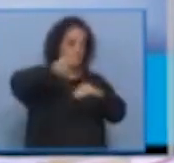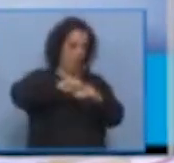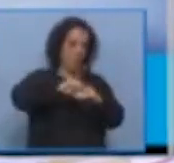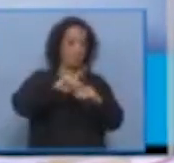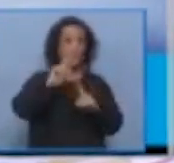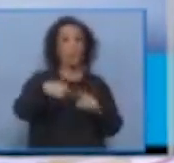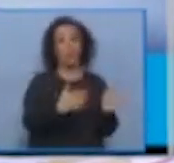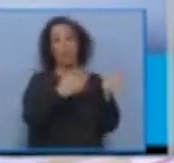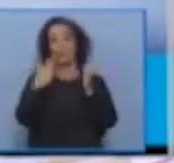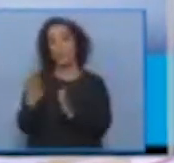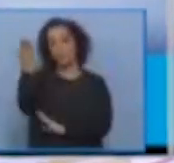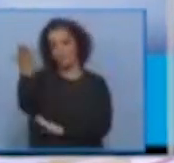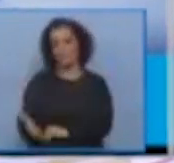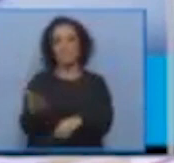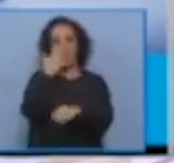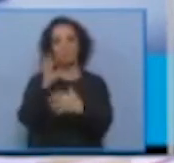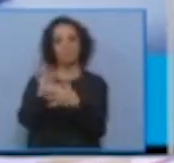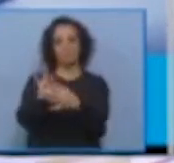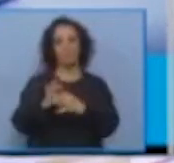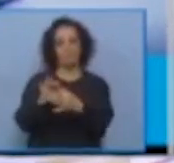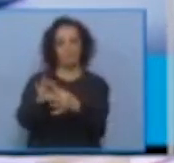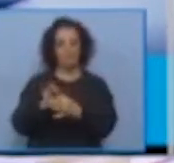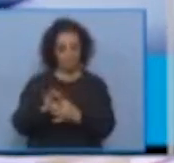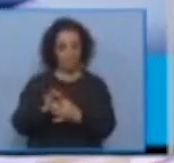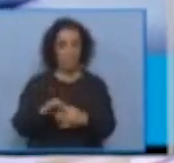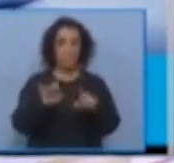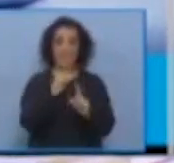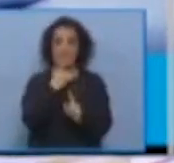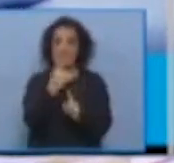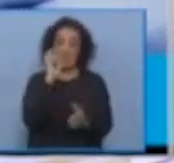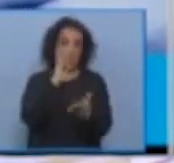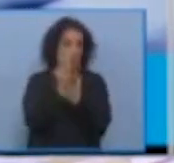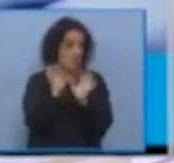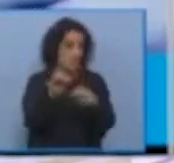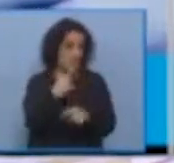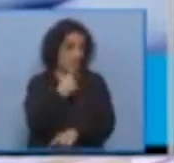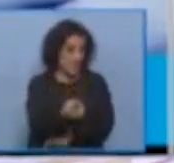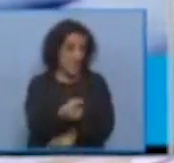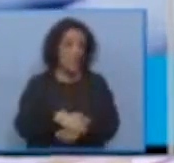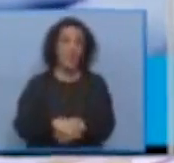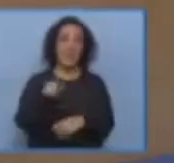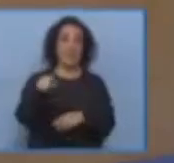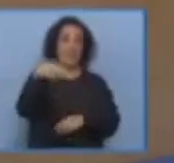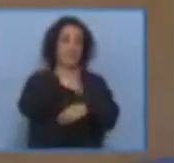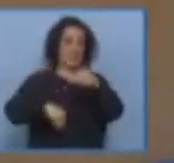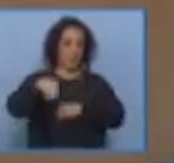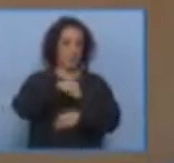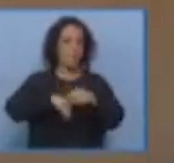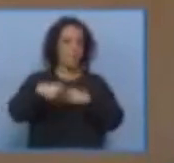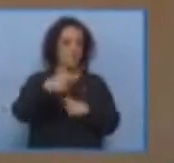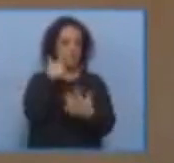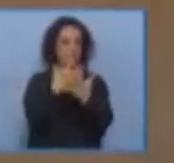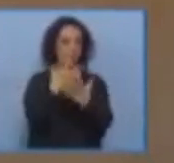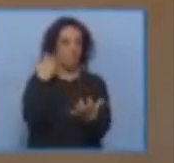outro está um irmão. E estas eleições vão ter, deixa-me só terminar, Henrique, eu acho que vão ser muito marcadas por